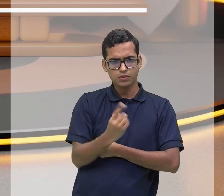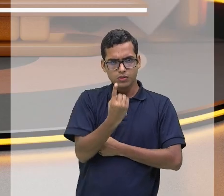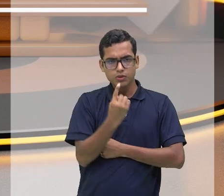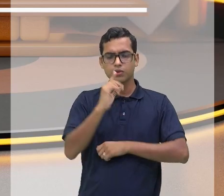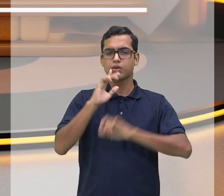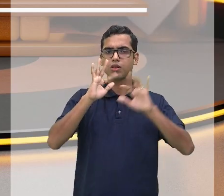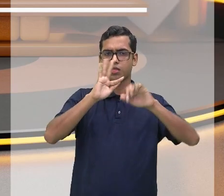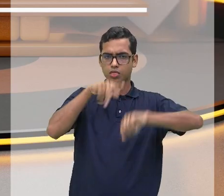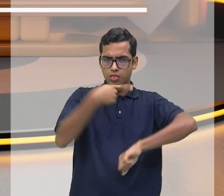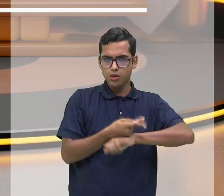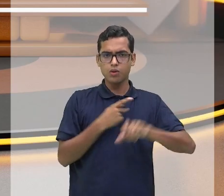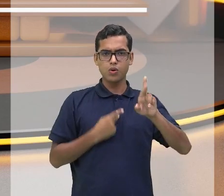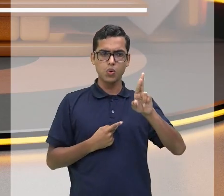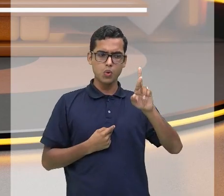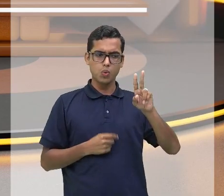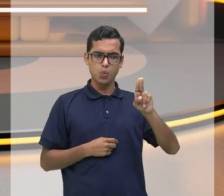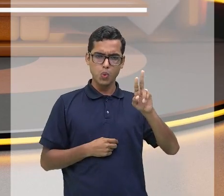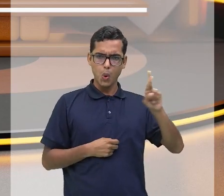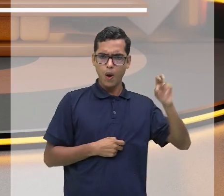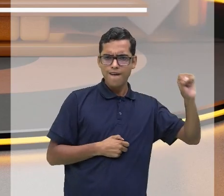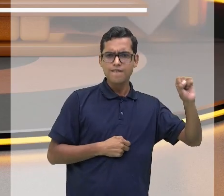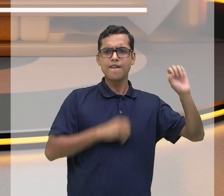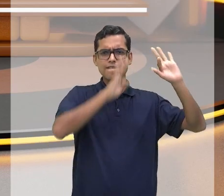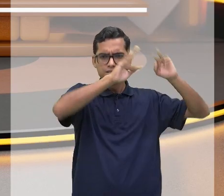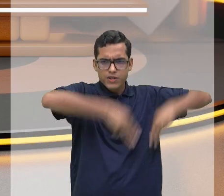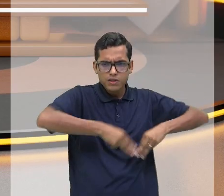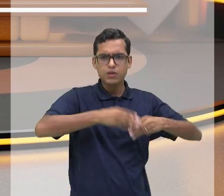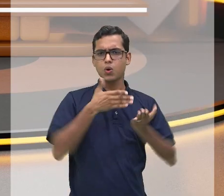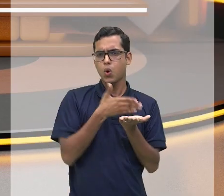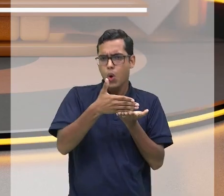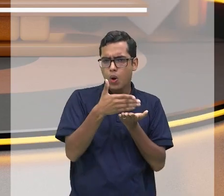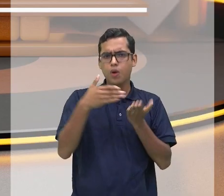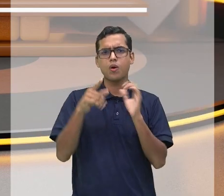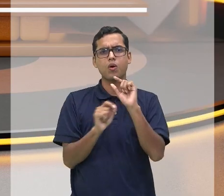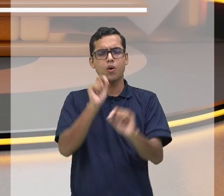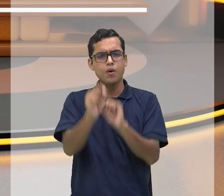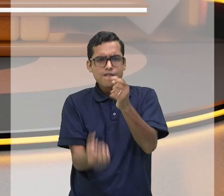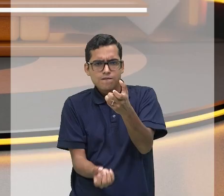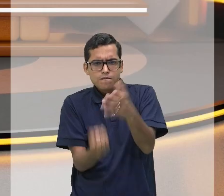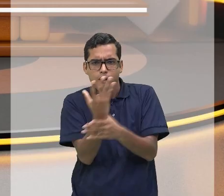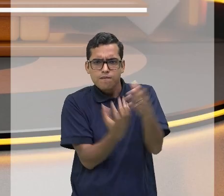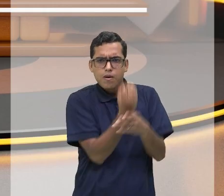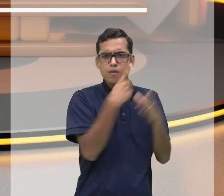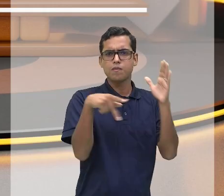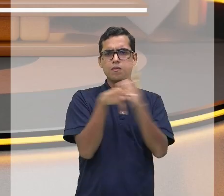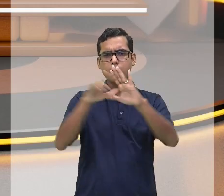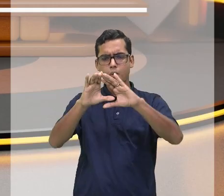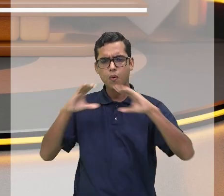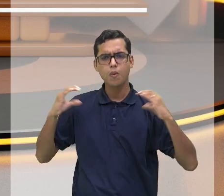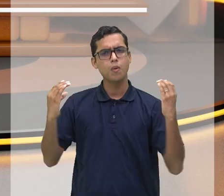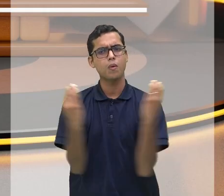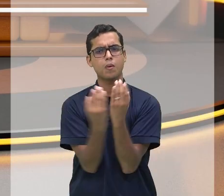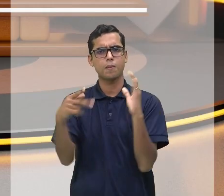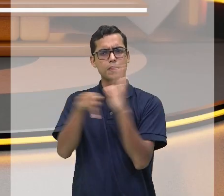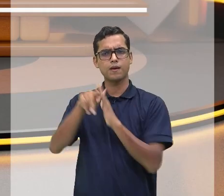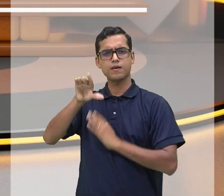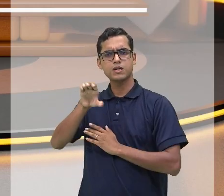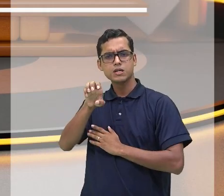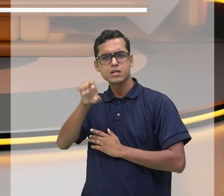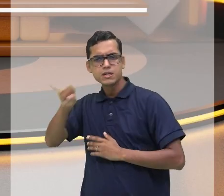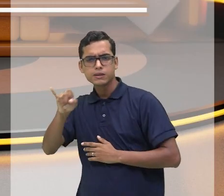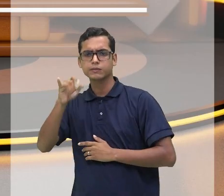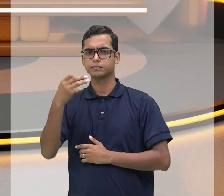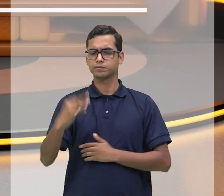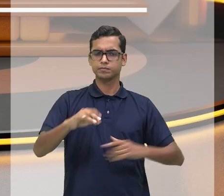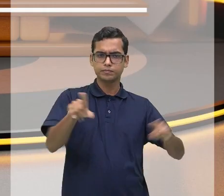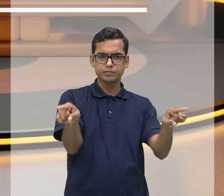União Soviética, iniciaram-se o quê? Esforços para a criação da Comunidade dos Estados Independentes. Agora, isso